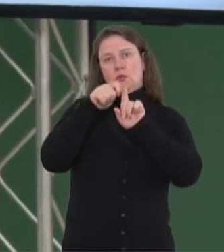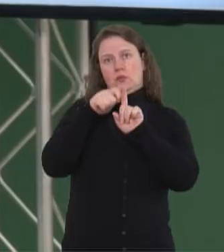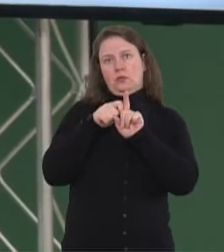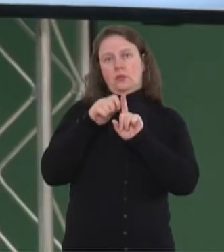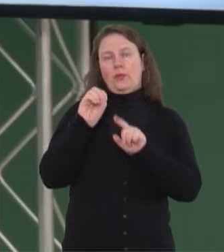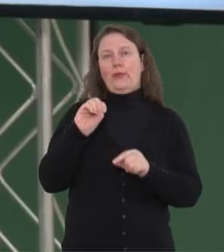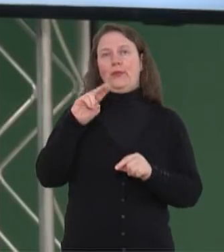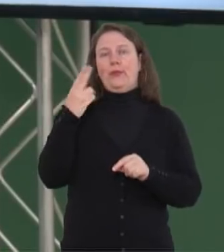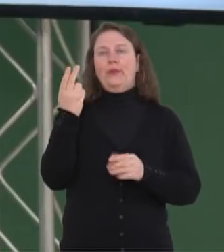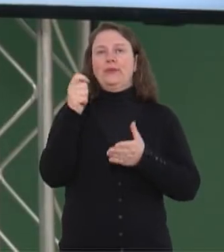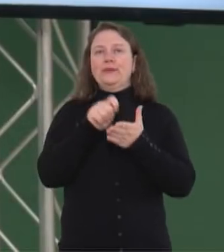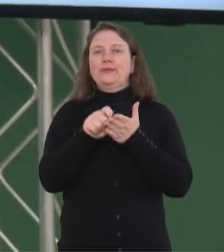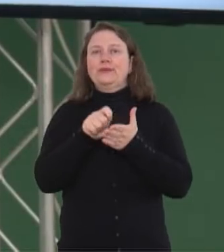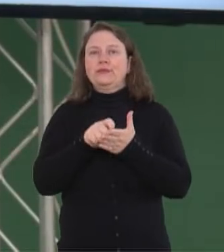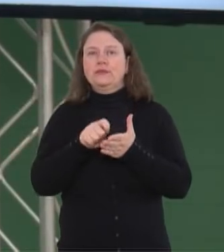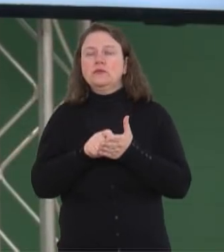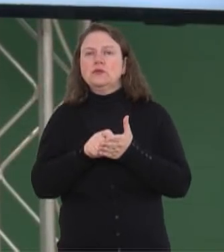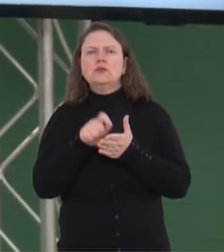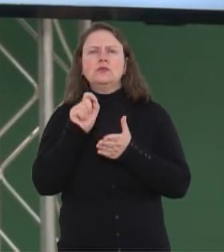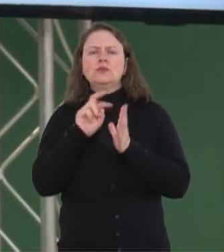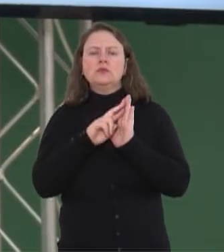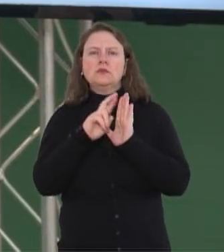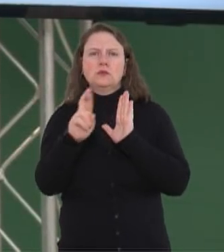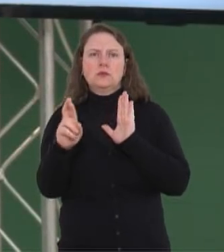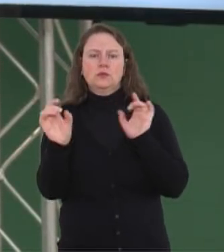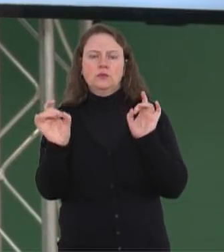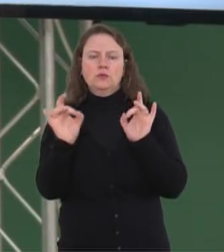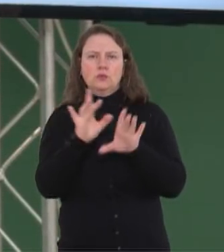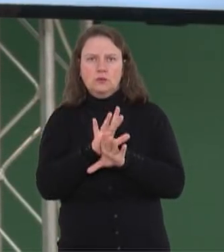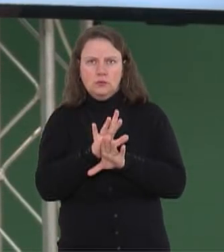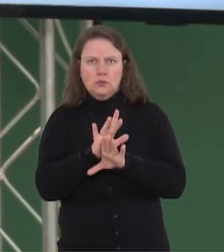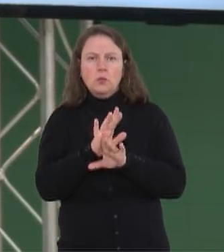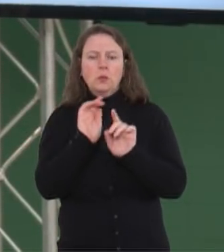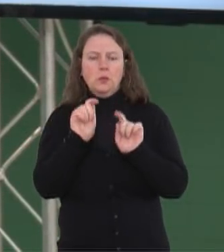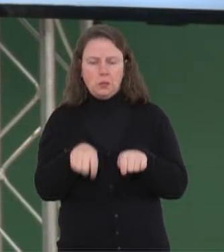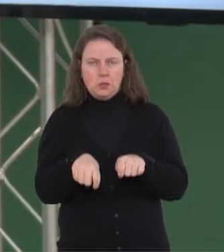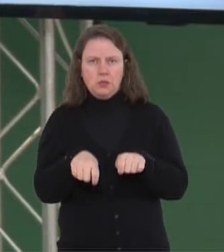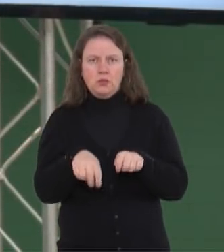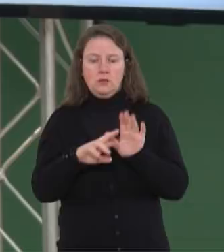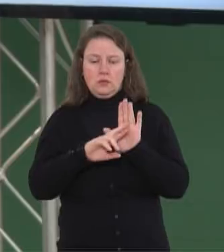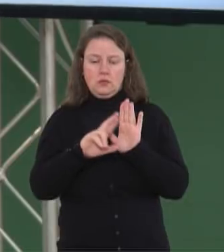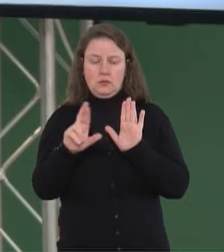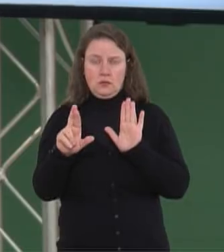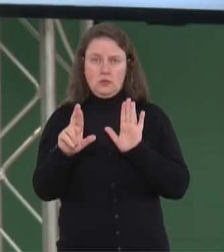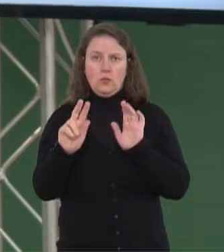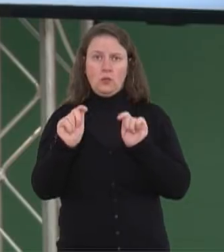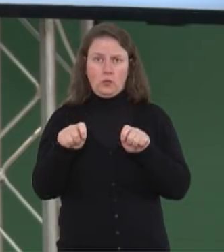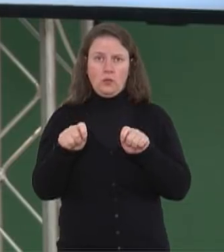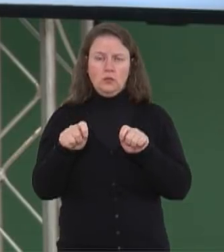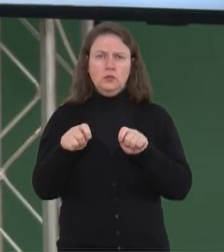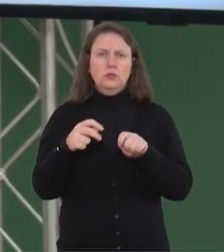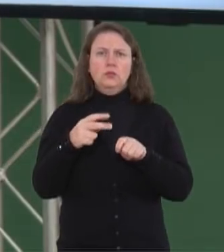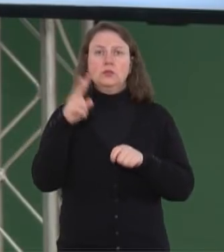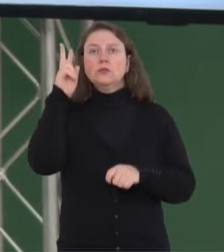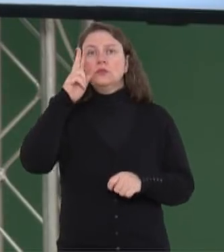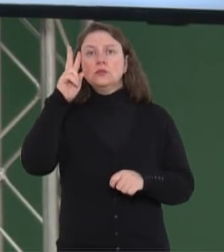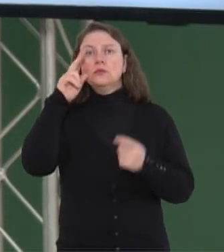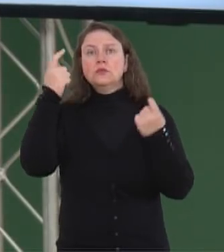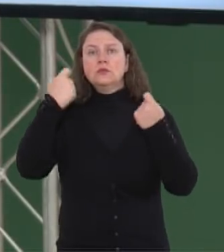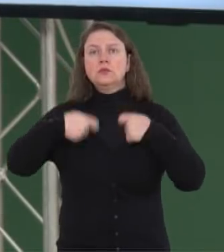vocês escreveriam a respostinha completa. E nessa resposta completa, nós não podemos esquecer